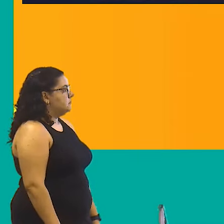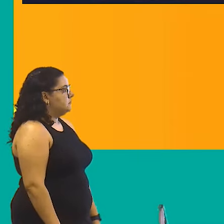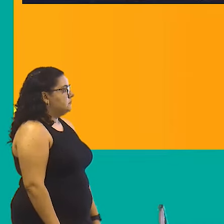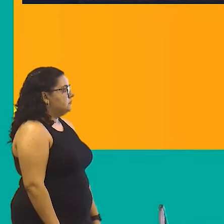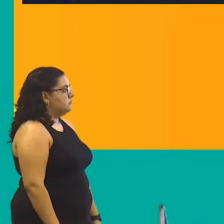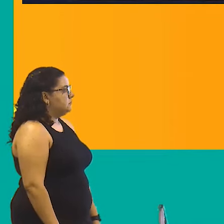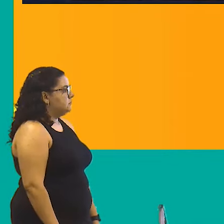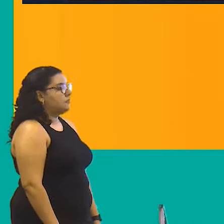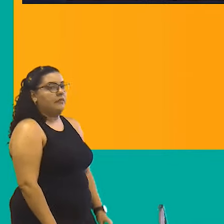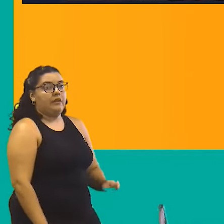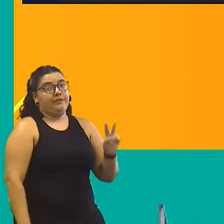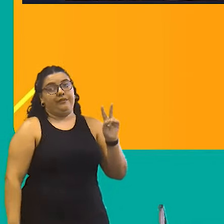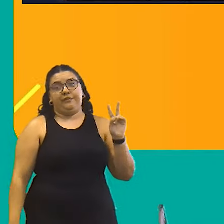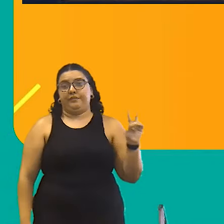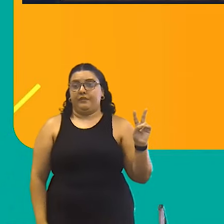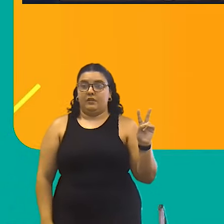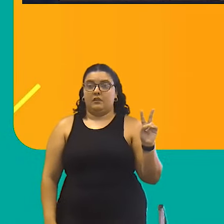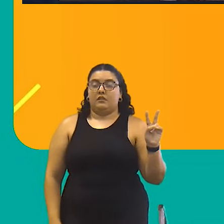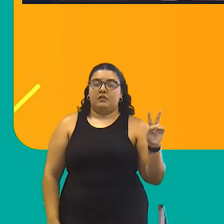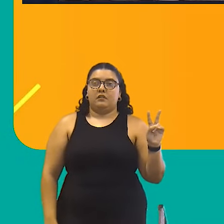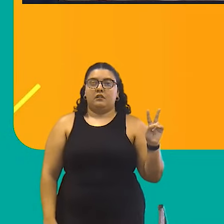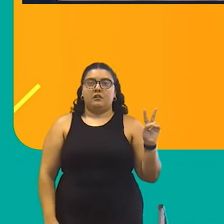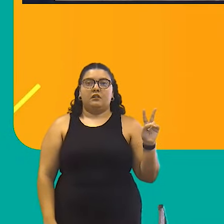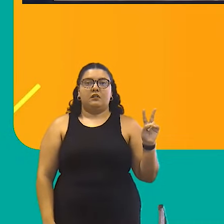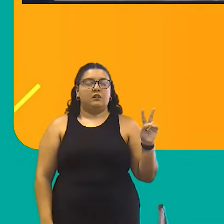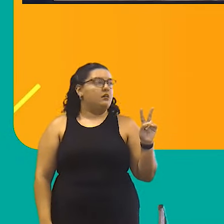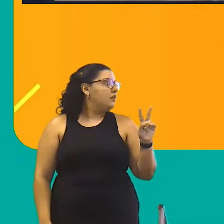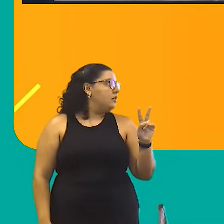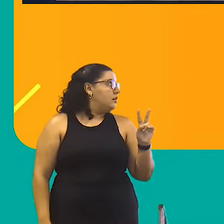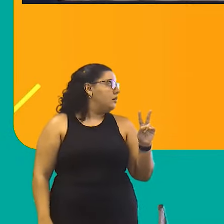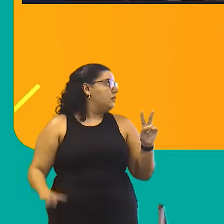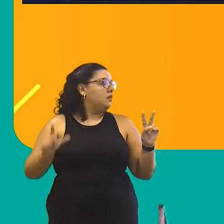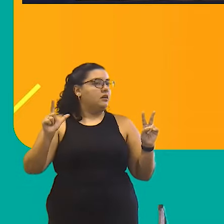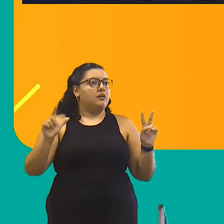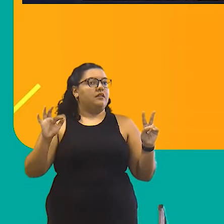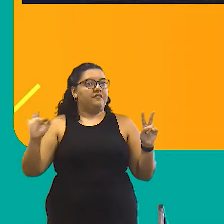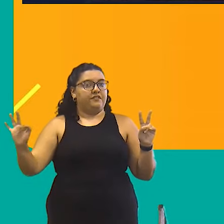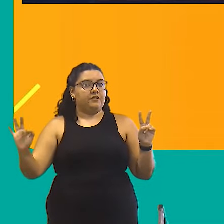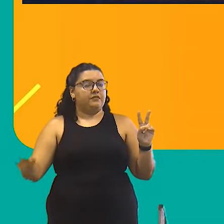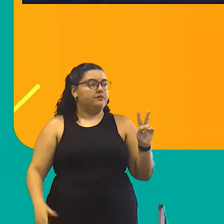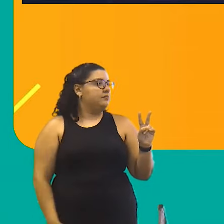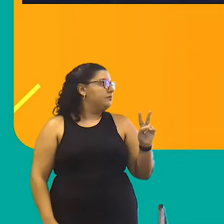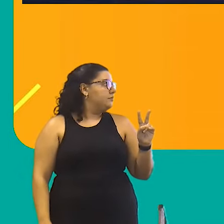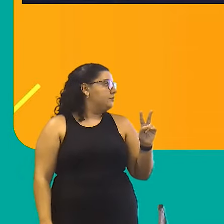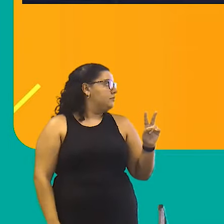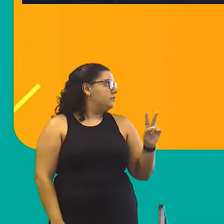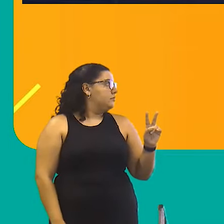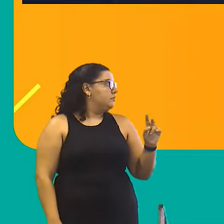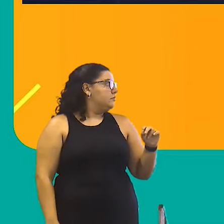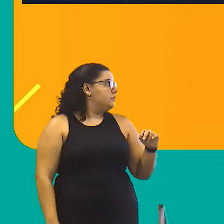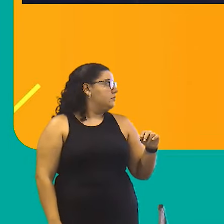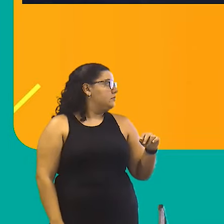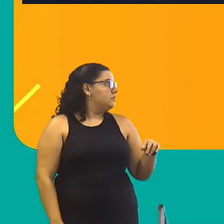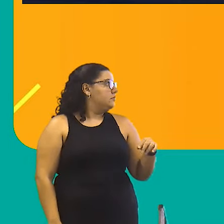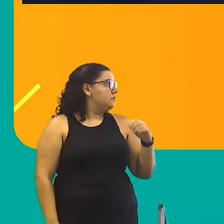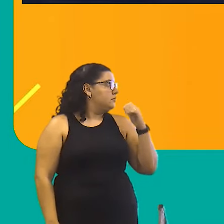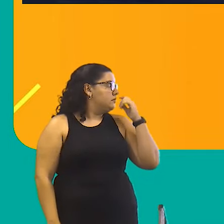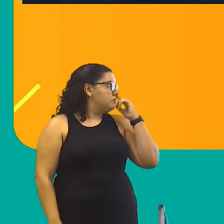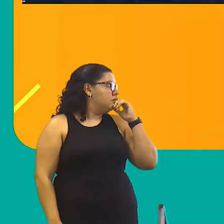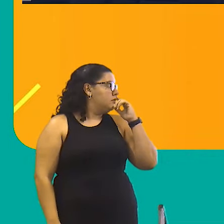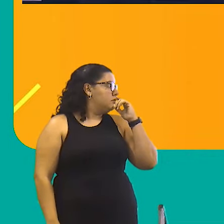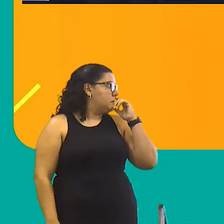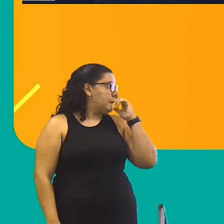V é igual a lambda F. Não é não? Então, escreva aí, V igual a lambda